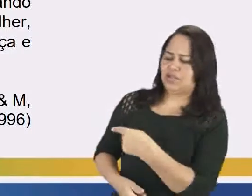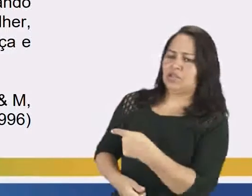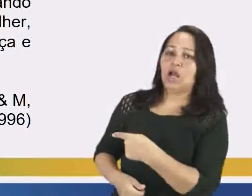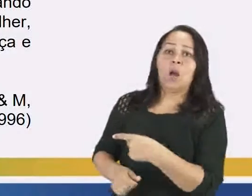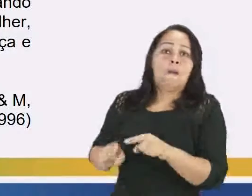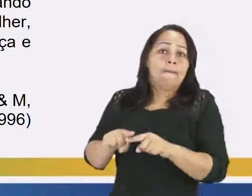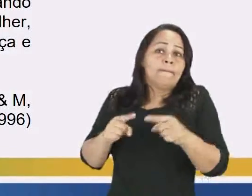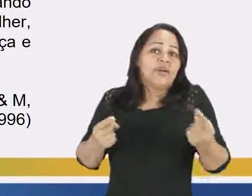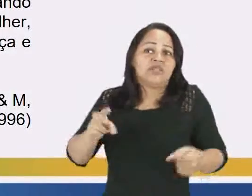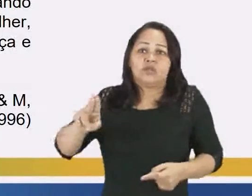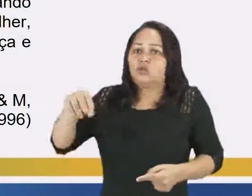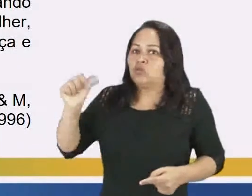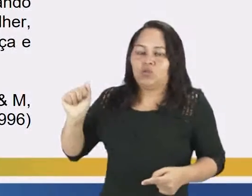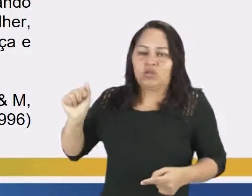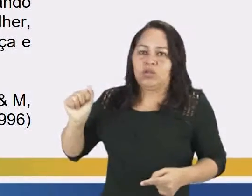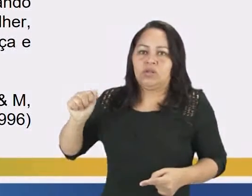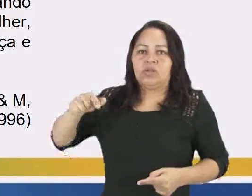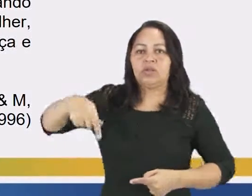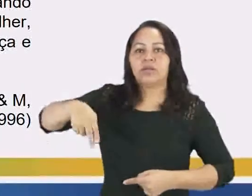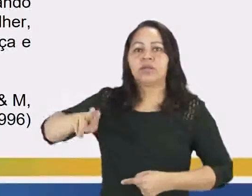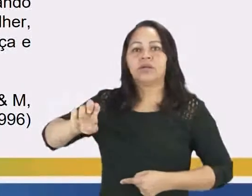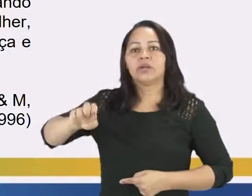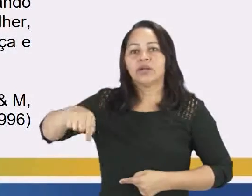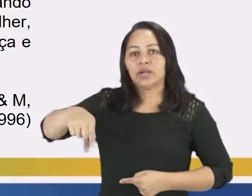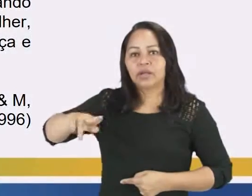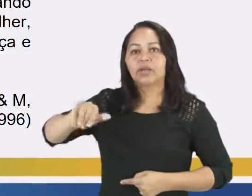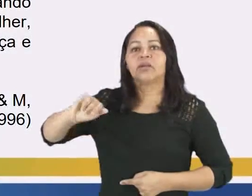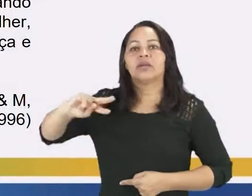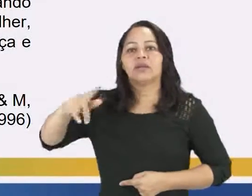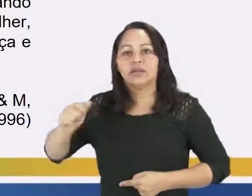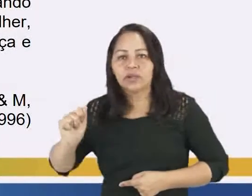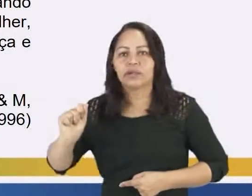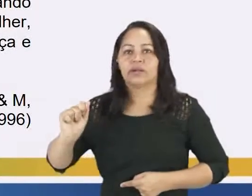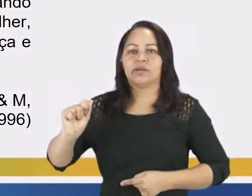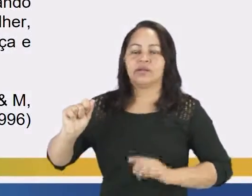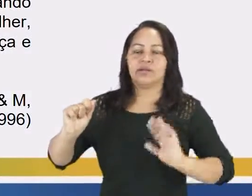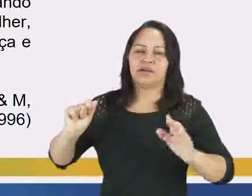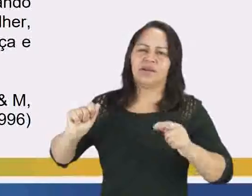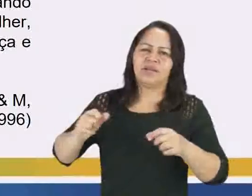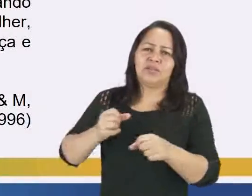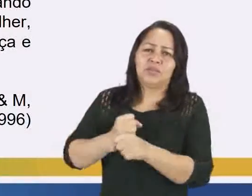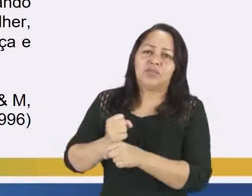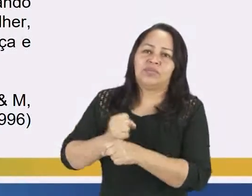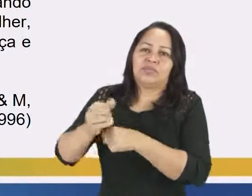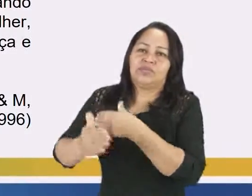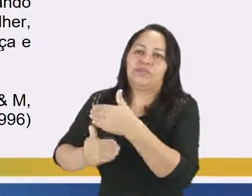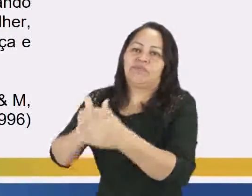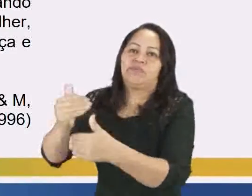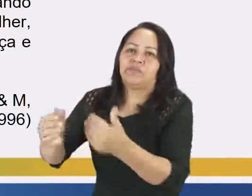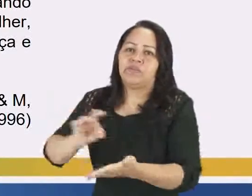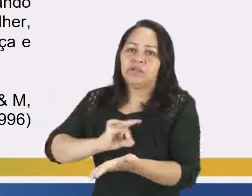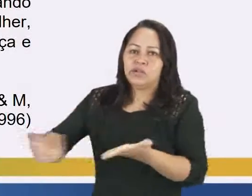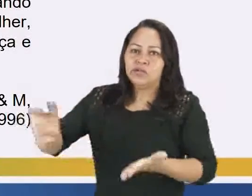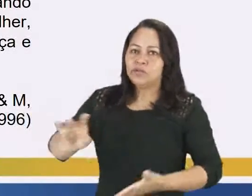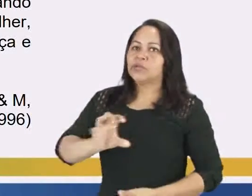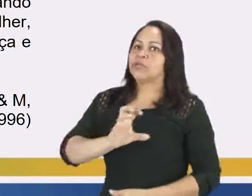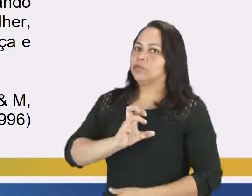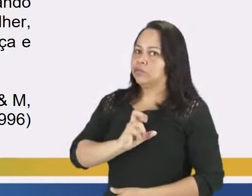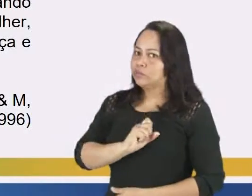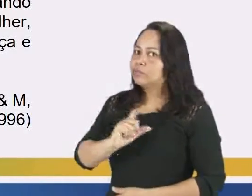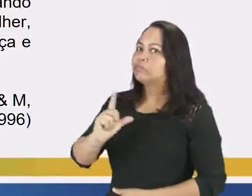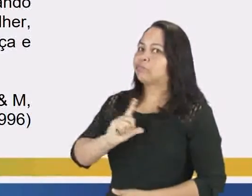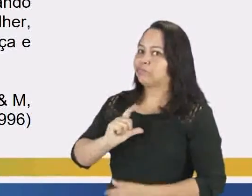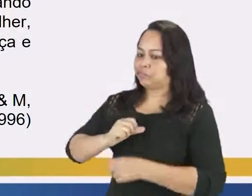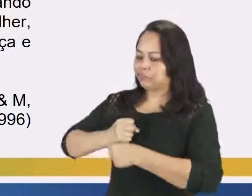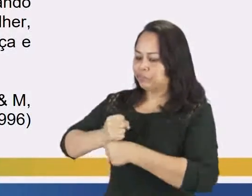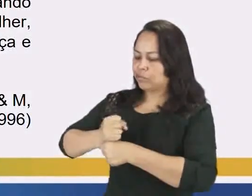Mas nunca mais Quequinha. O tempo. O amor tem 1000 inimigos, mas o pior deles é o